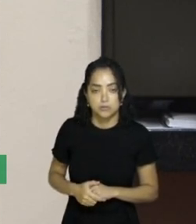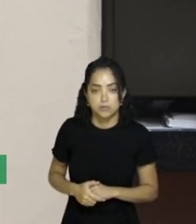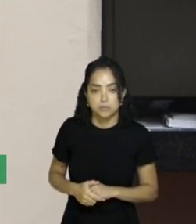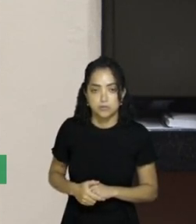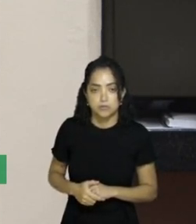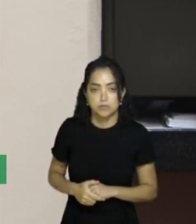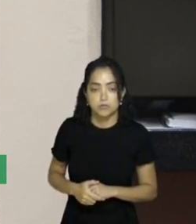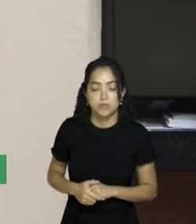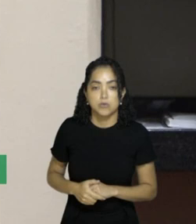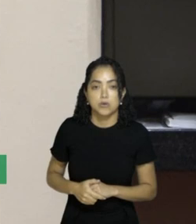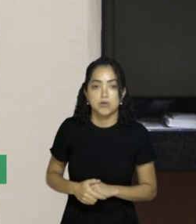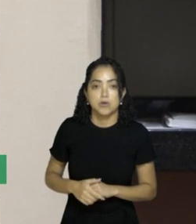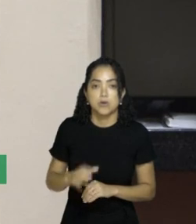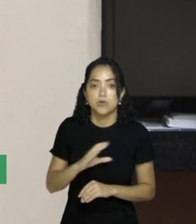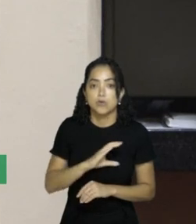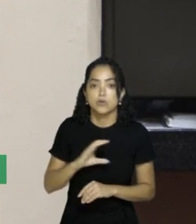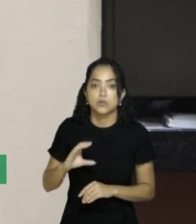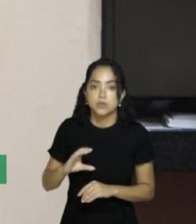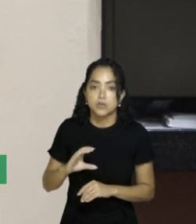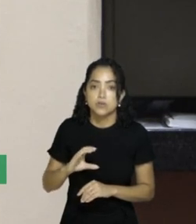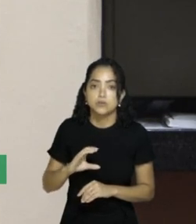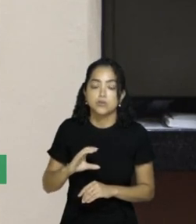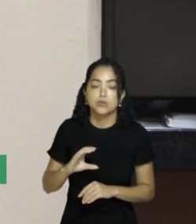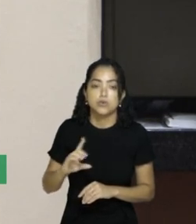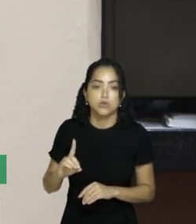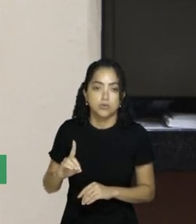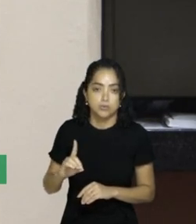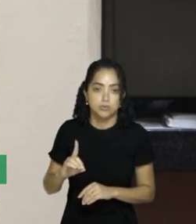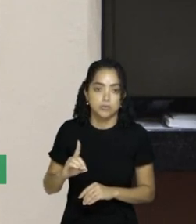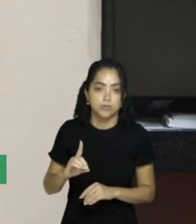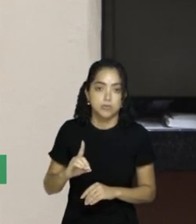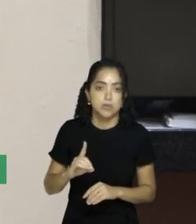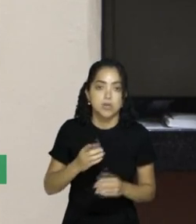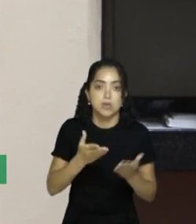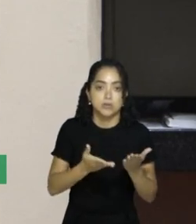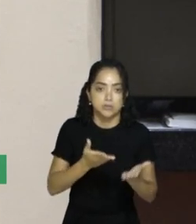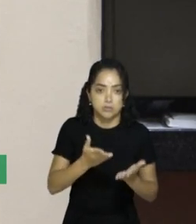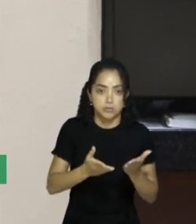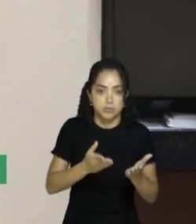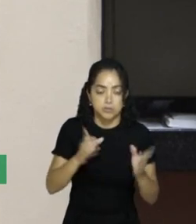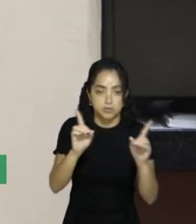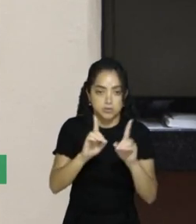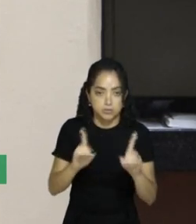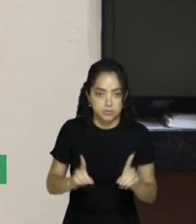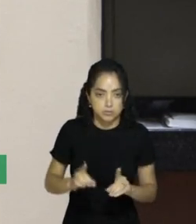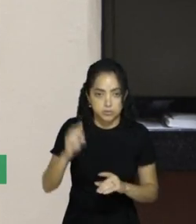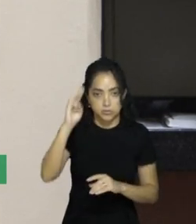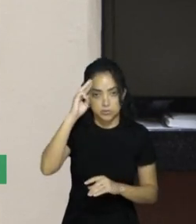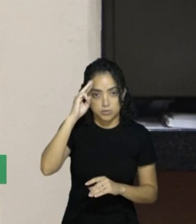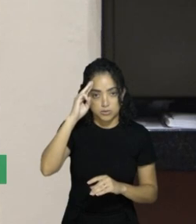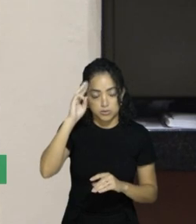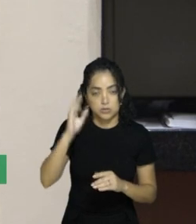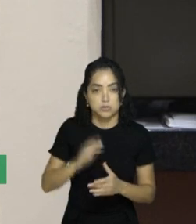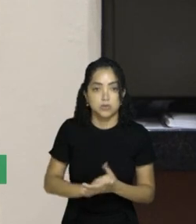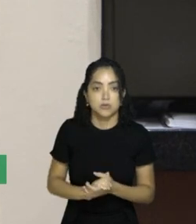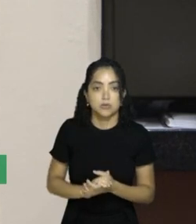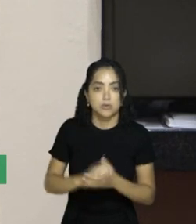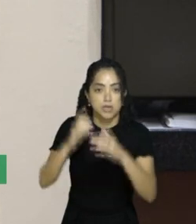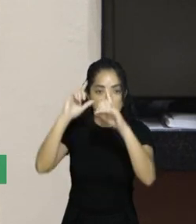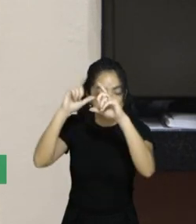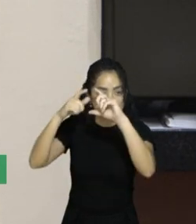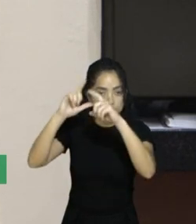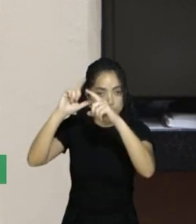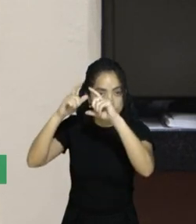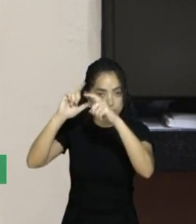coordenador do núcleo de assistência integral a pessoa com deficiência intelectual e transtorno do espectro do